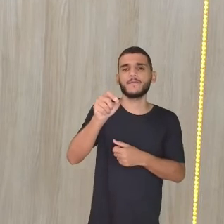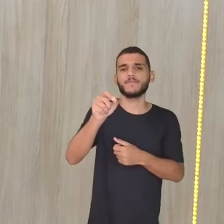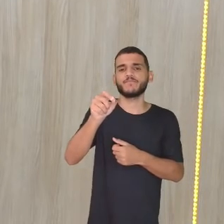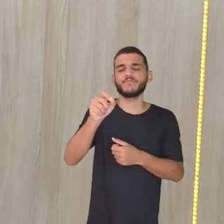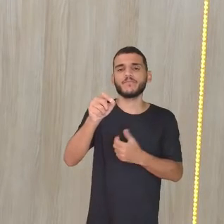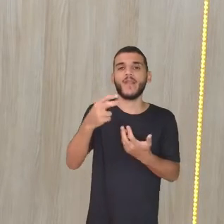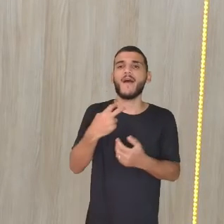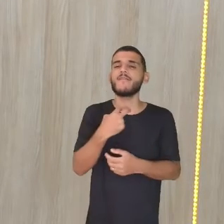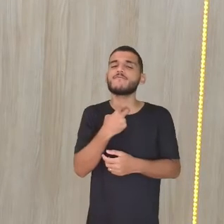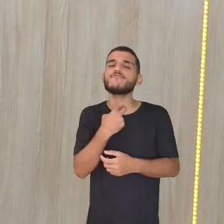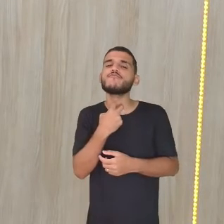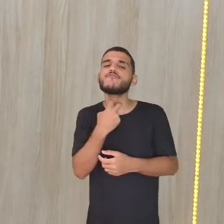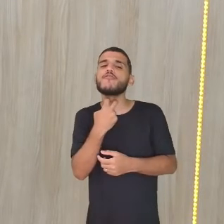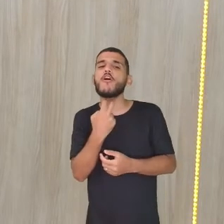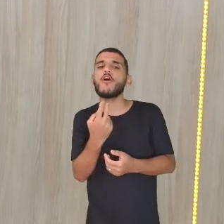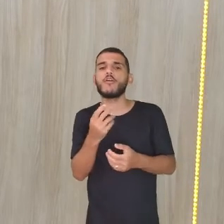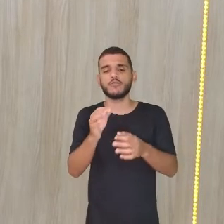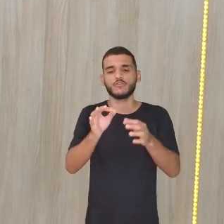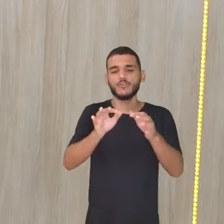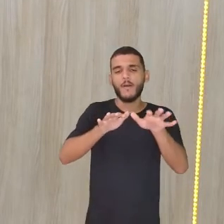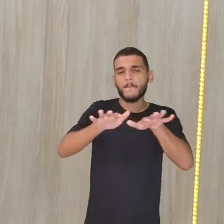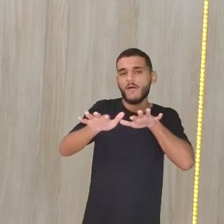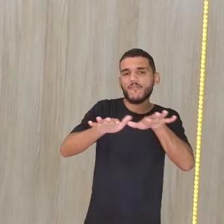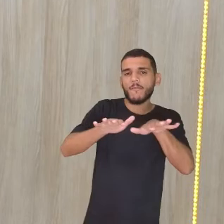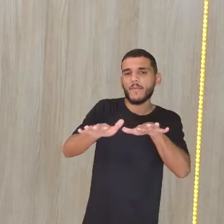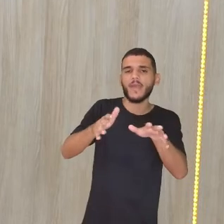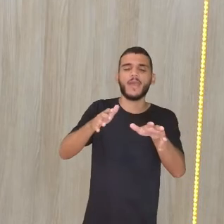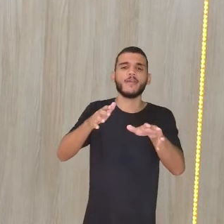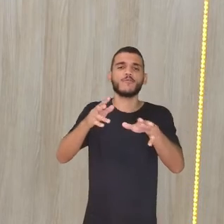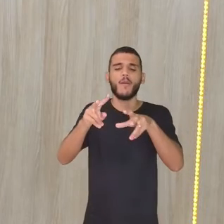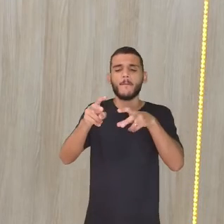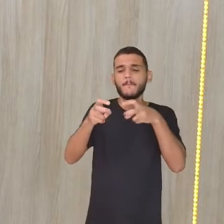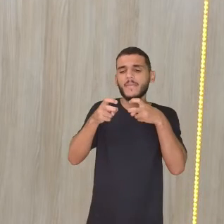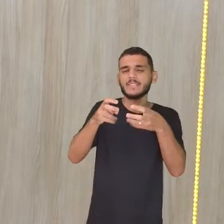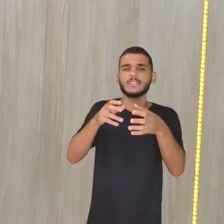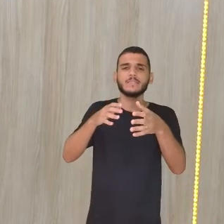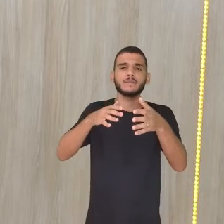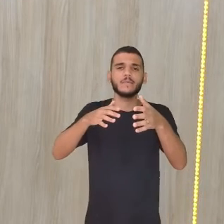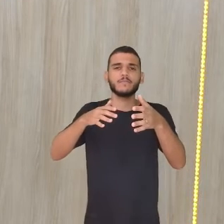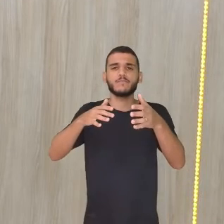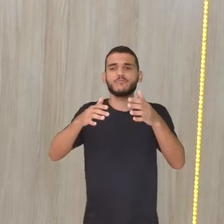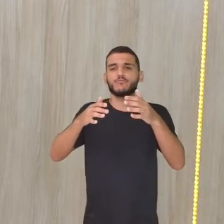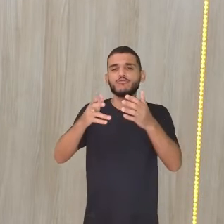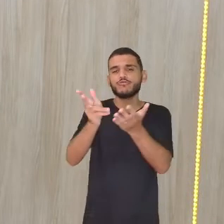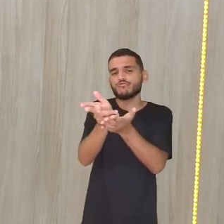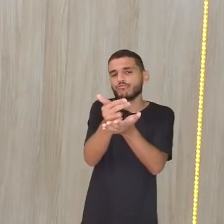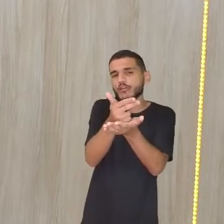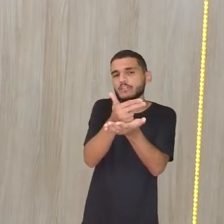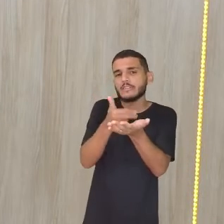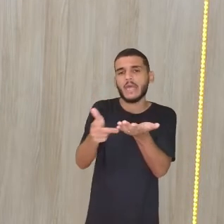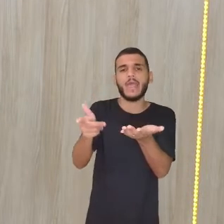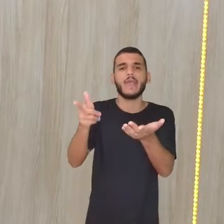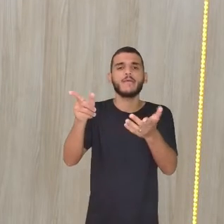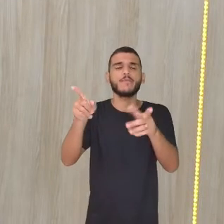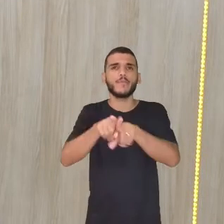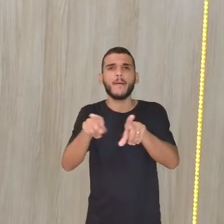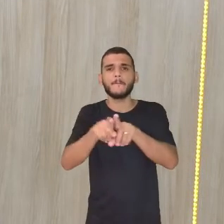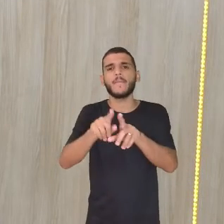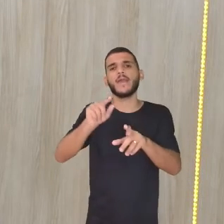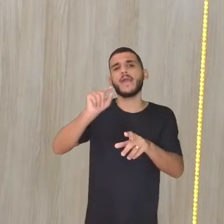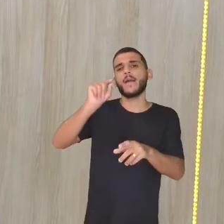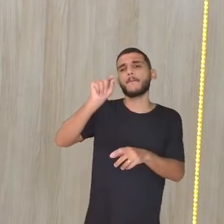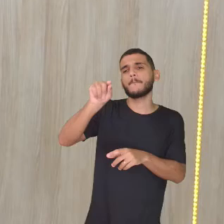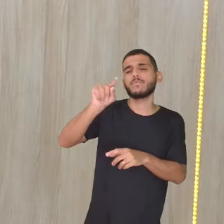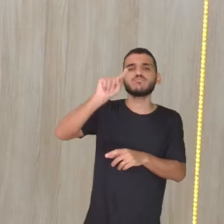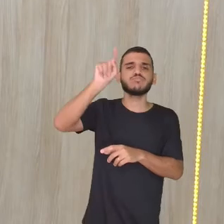desenhos, mas tem escrita, não é? Tem onomatopeias, nós percebemos ali também pontuação e